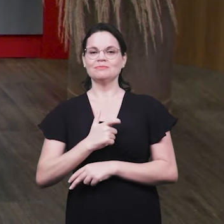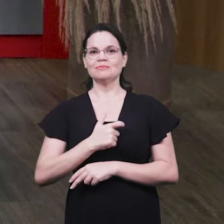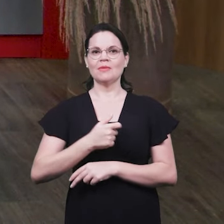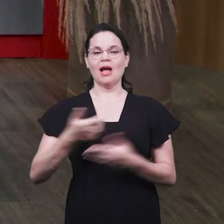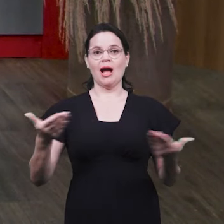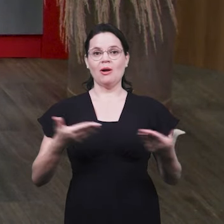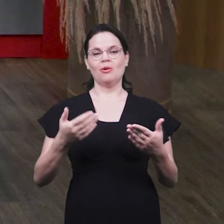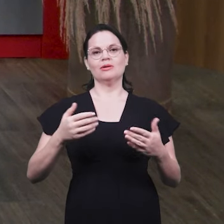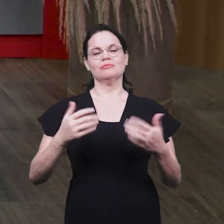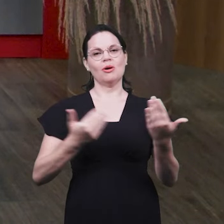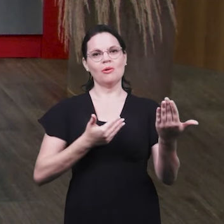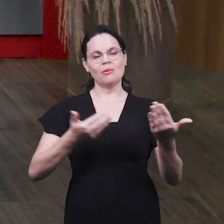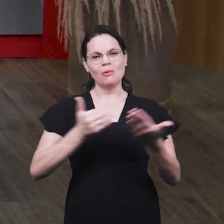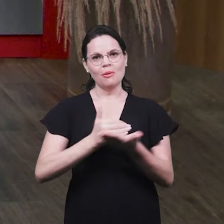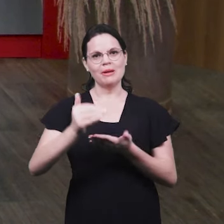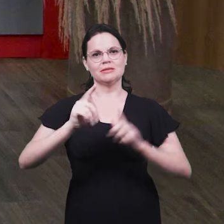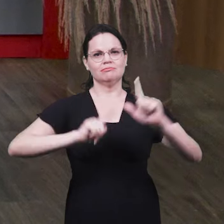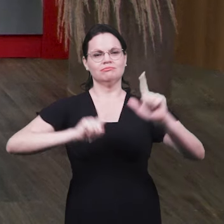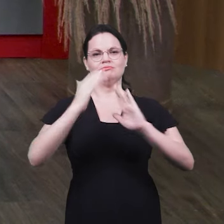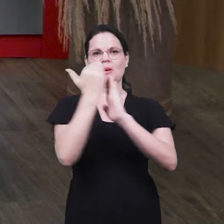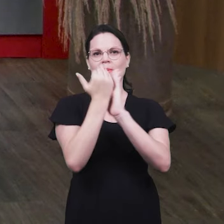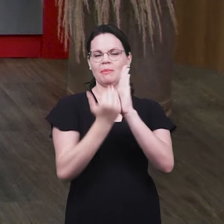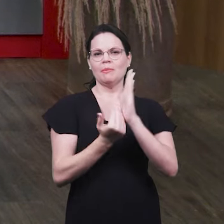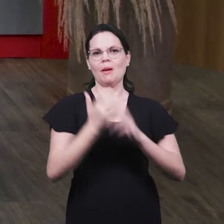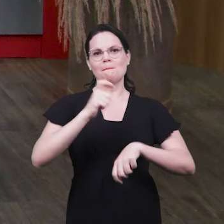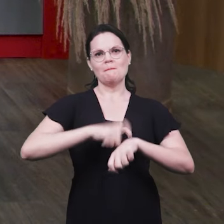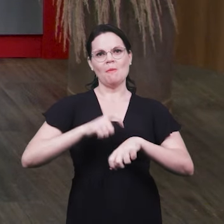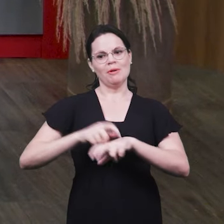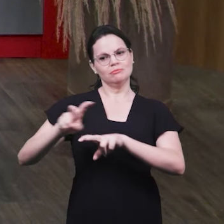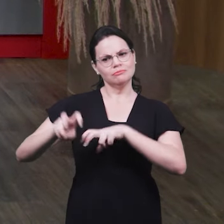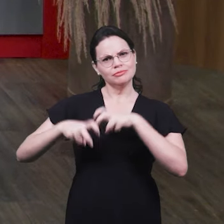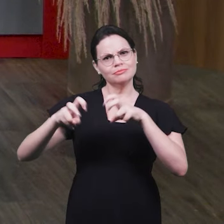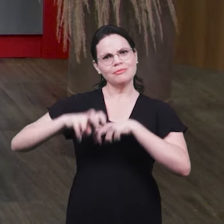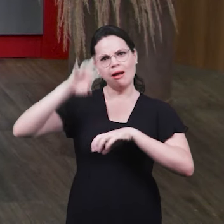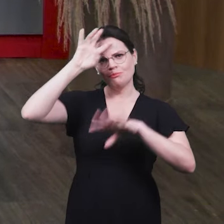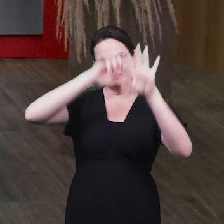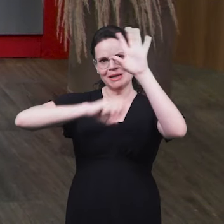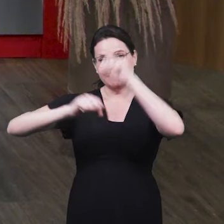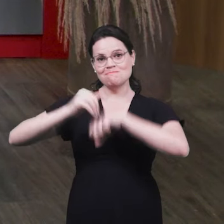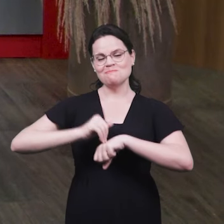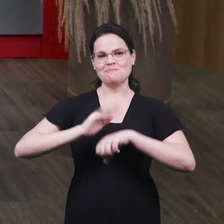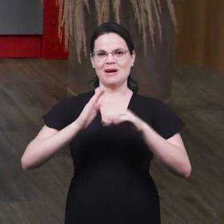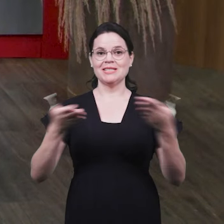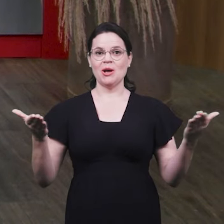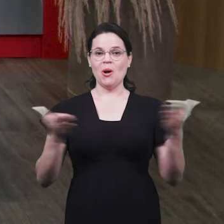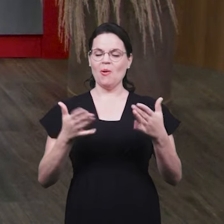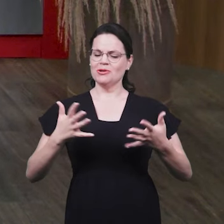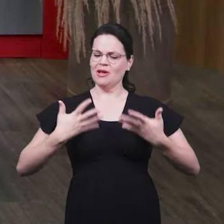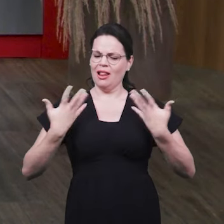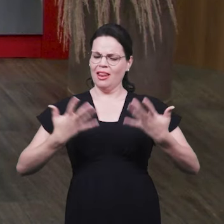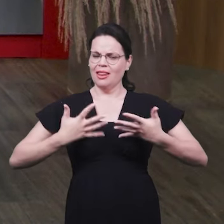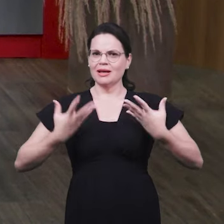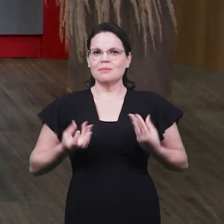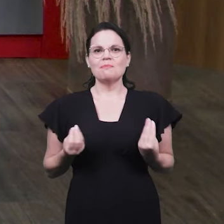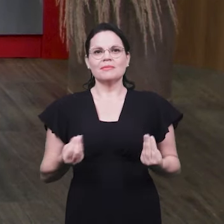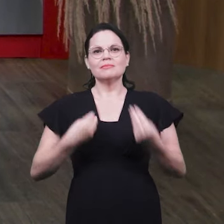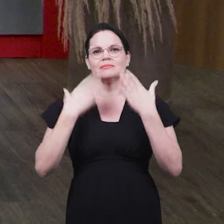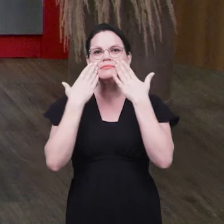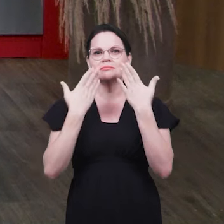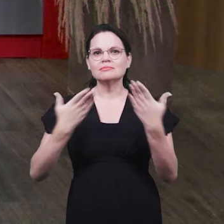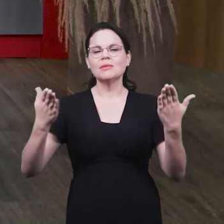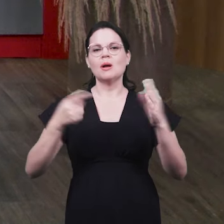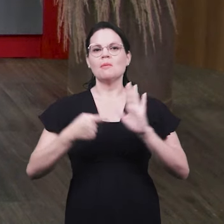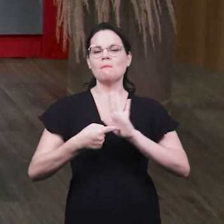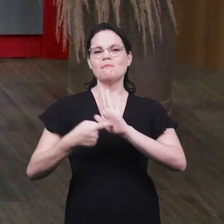Schmittel e este é o programa Momento Agropastoril. É com grande alegria que estamos aqui para apresentar